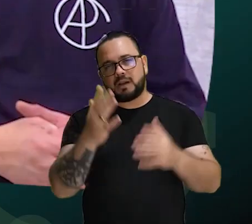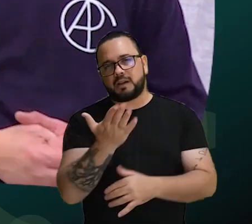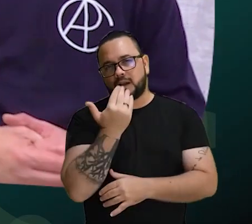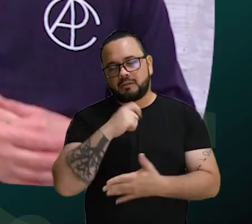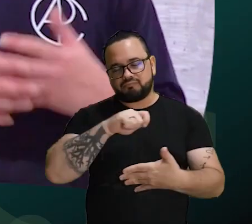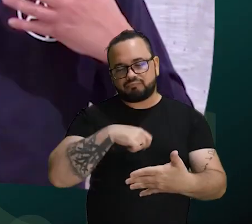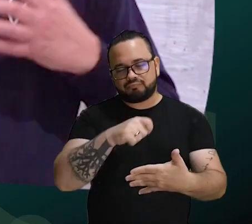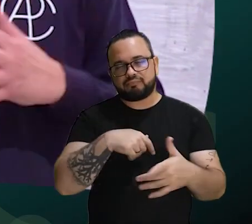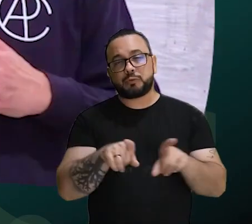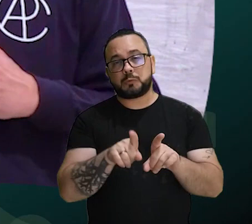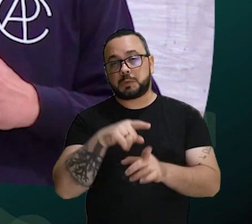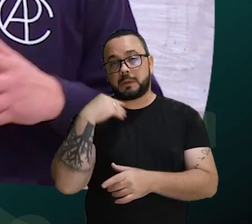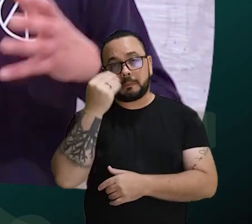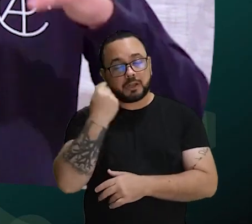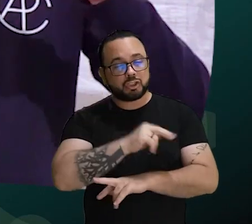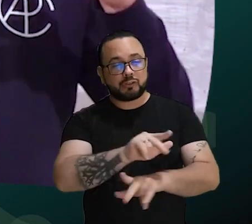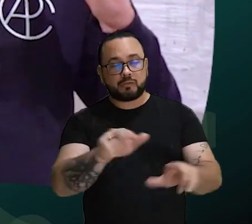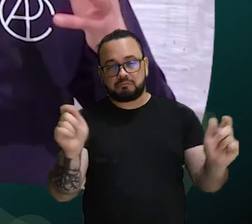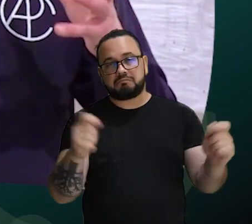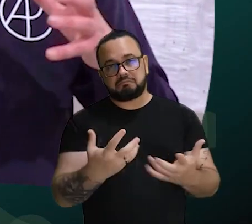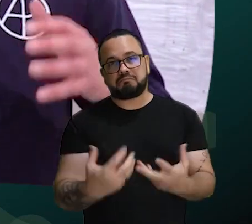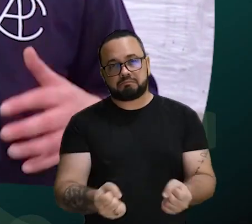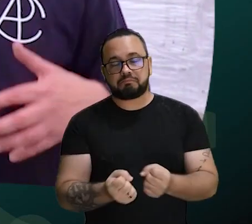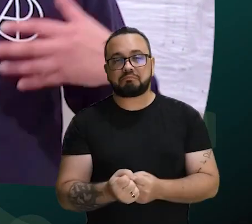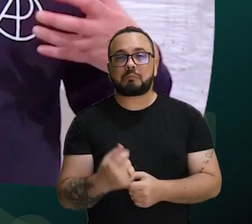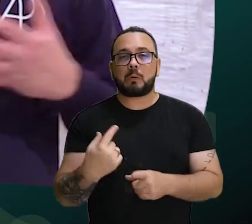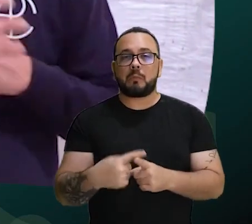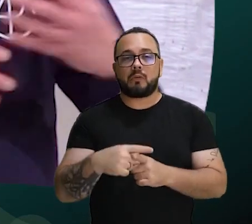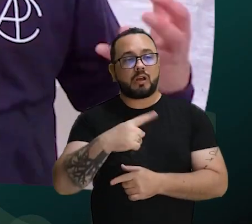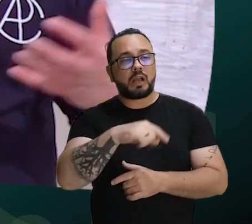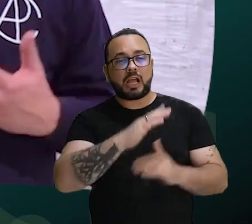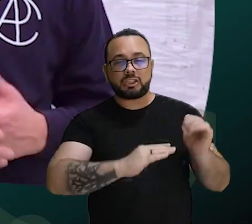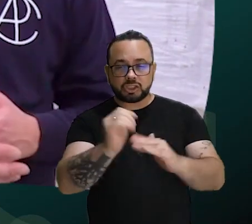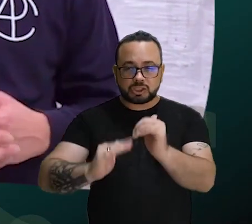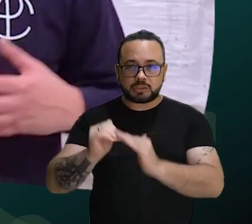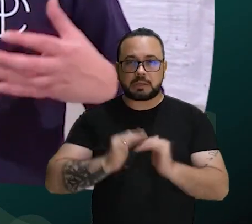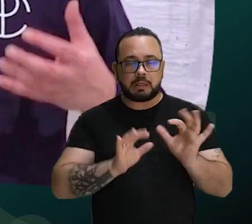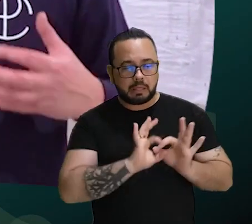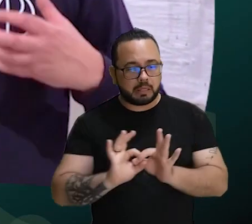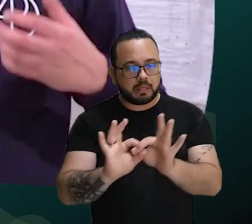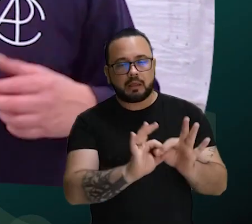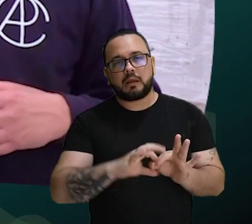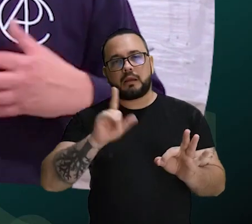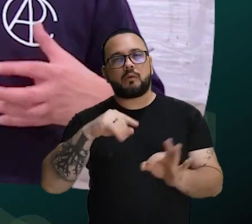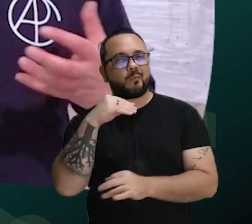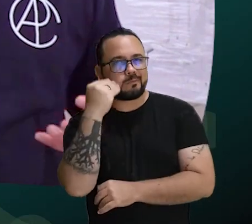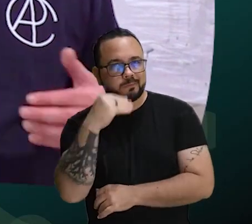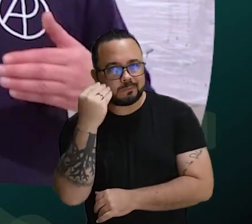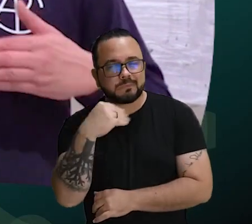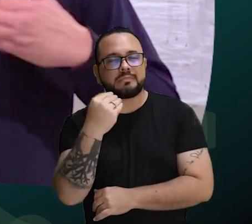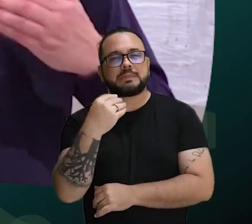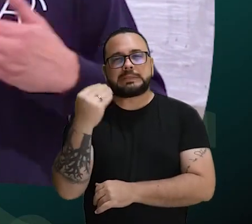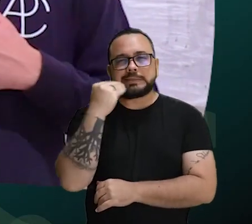gente está aberto a qualquer tipo de experimentação. Eu acho que o importante falar é isso, que o que amarra todas essas atividades é sempre esse caráter